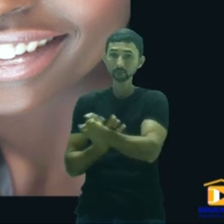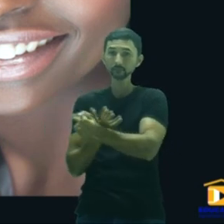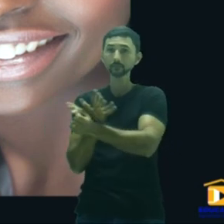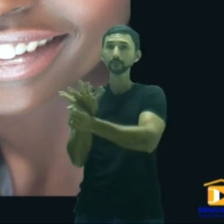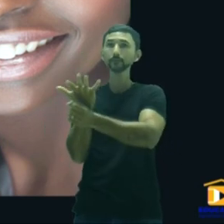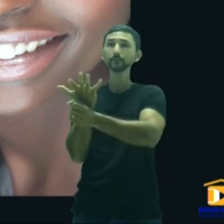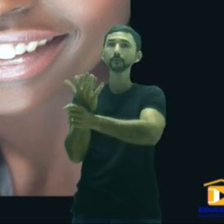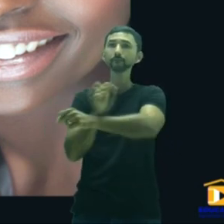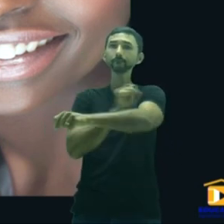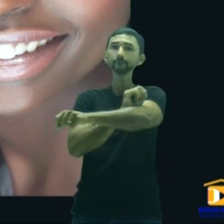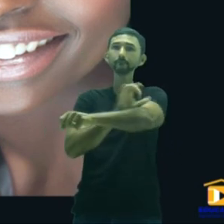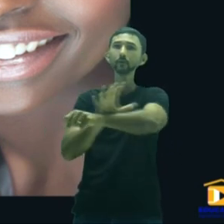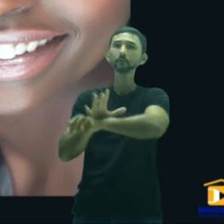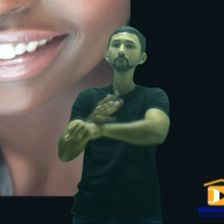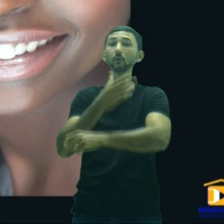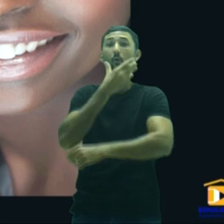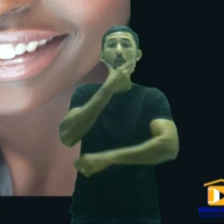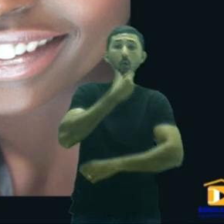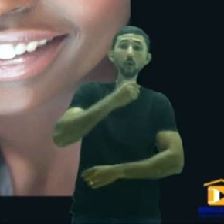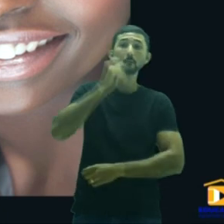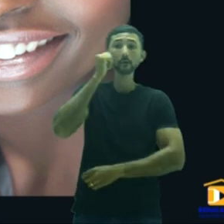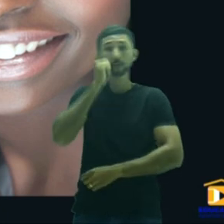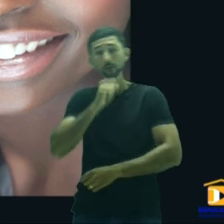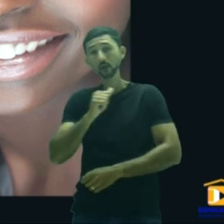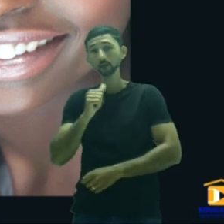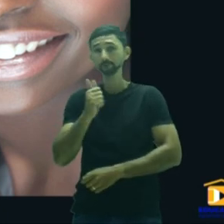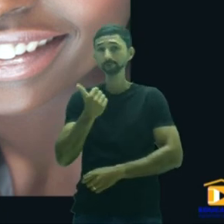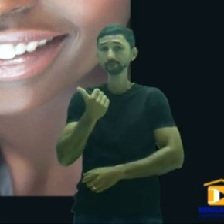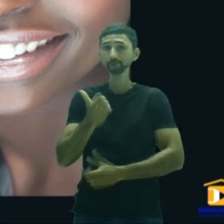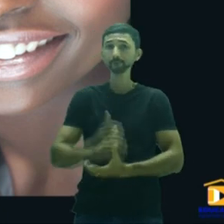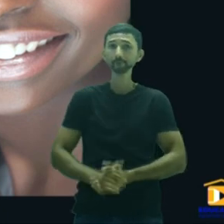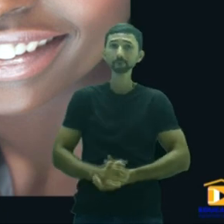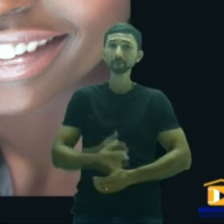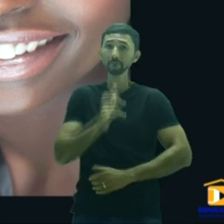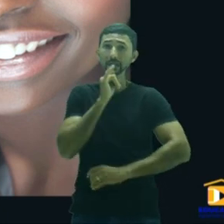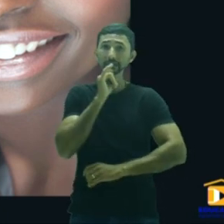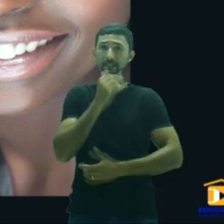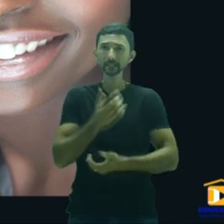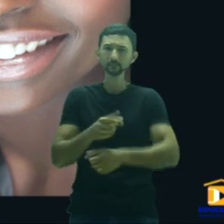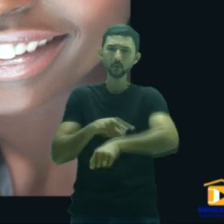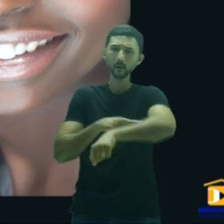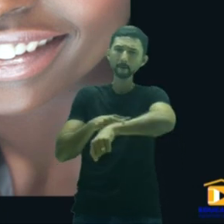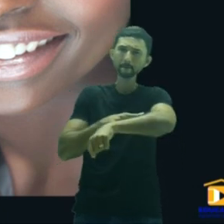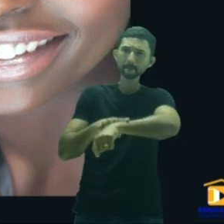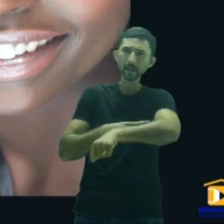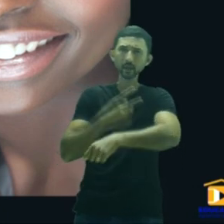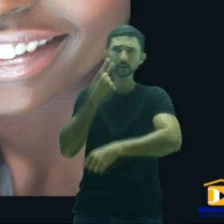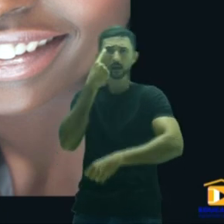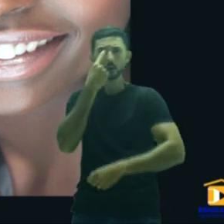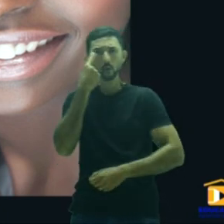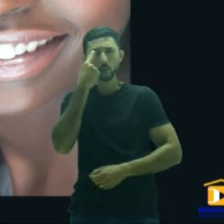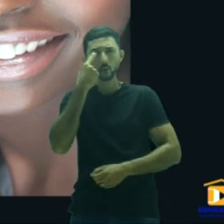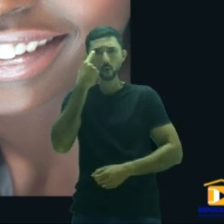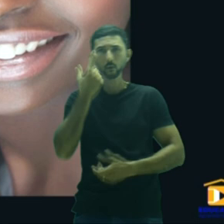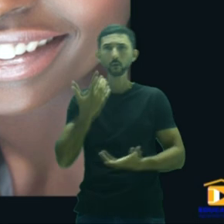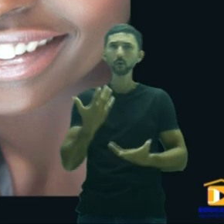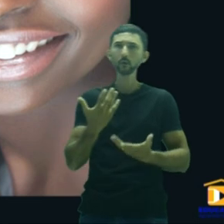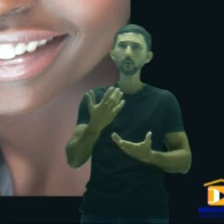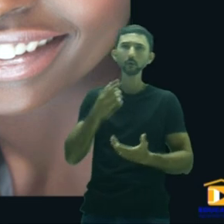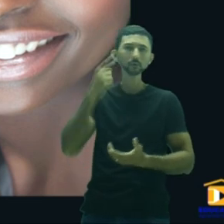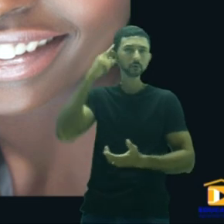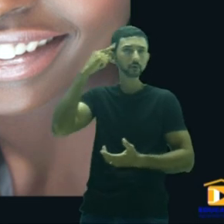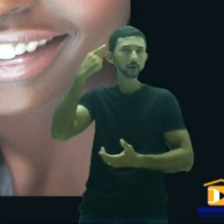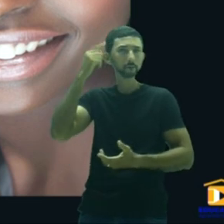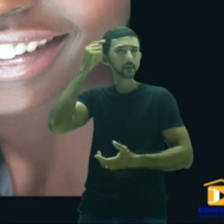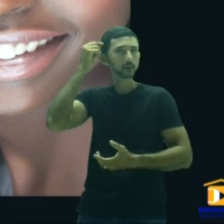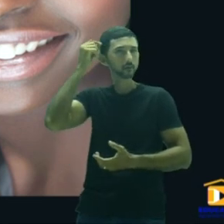proporção, tanto em homens quanto em mulheres. Né? Você tem aqui cor da pele, cor dos olhos, né? A forma do